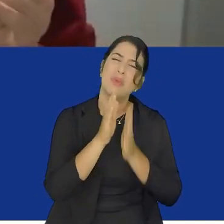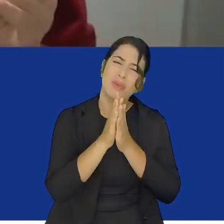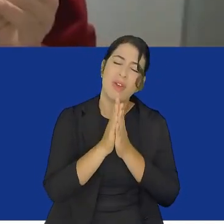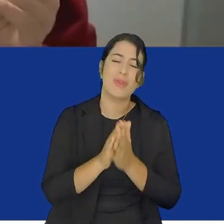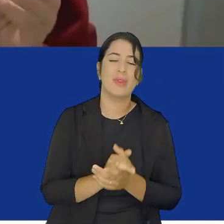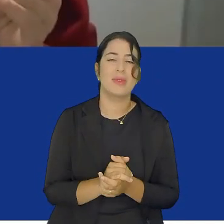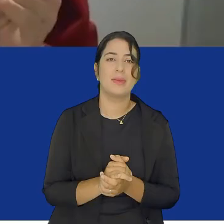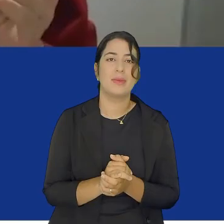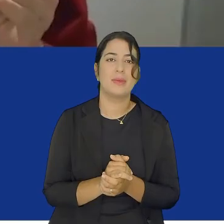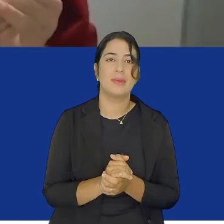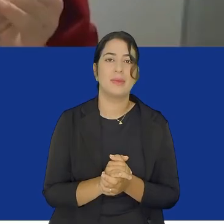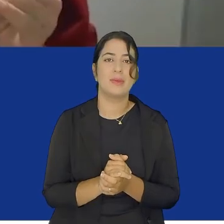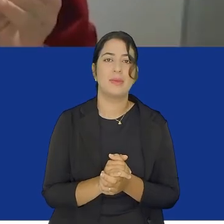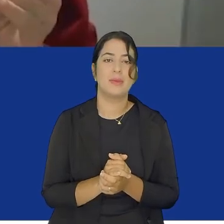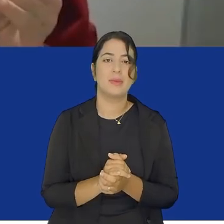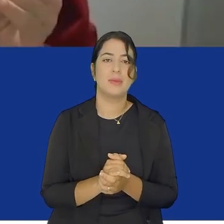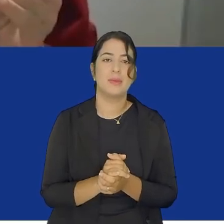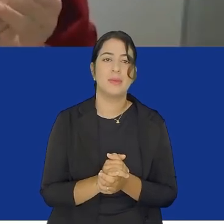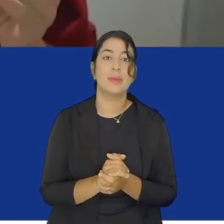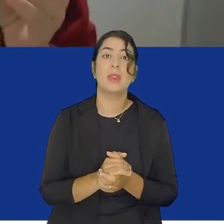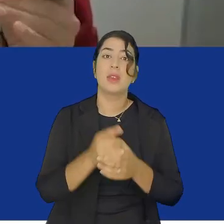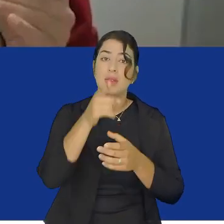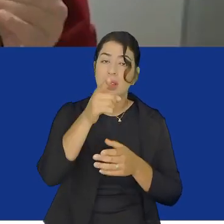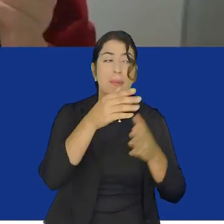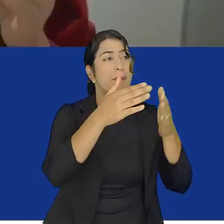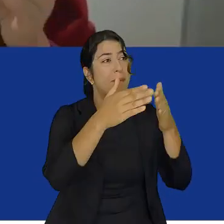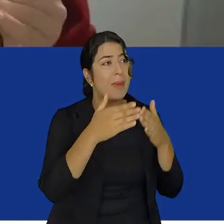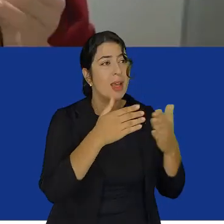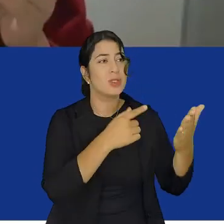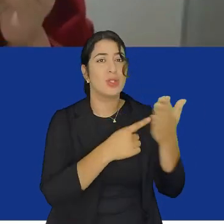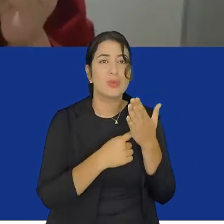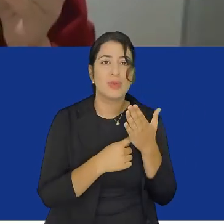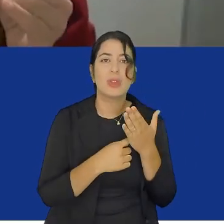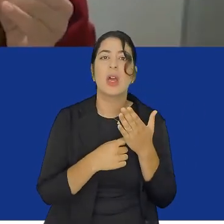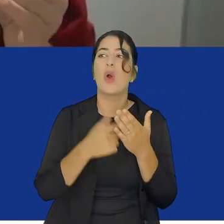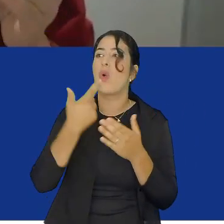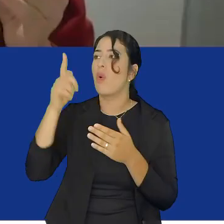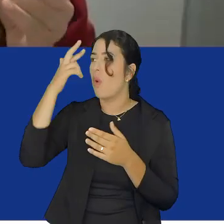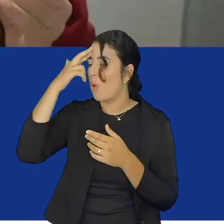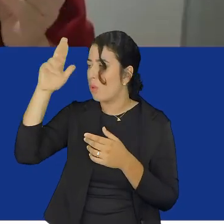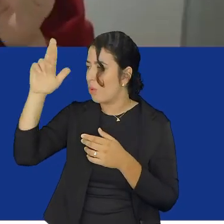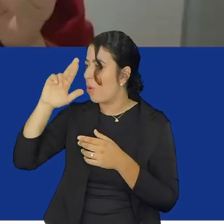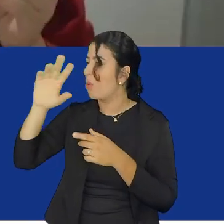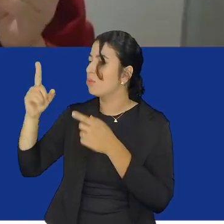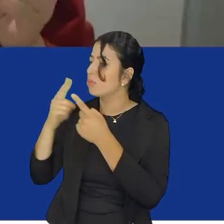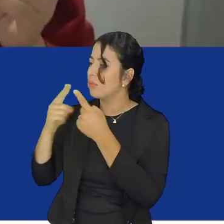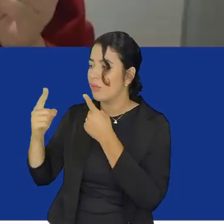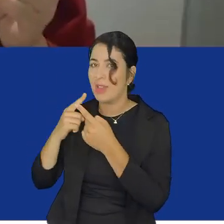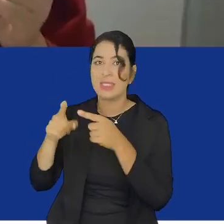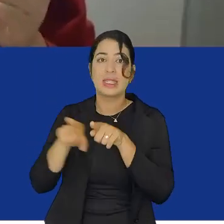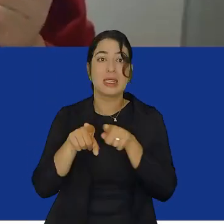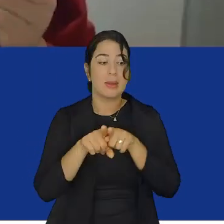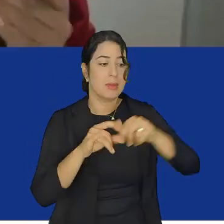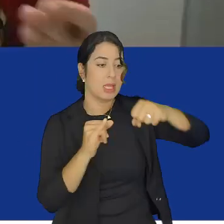sozinhos. Não fiquem, né? Peçam ajuda, conversem com outros gestores, conversa com a